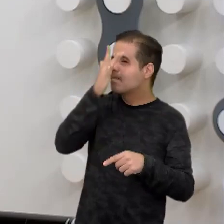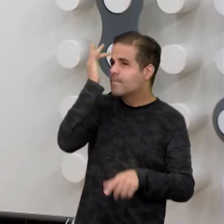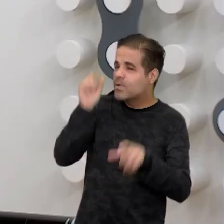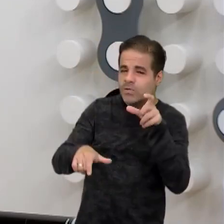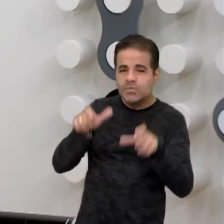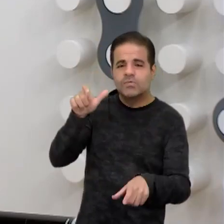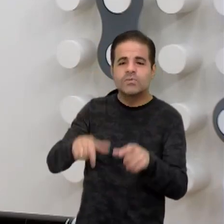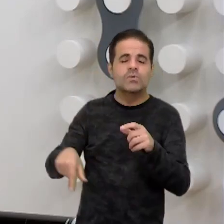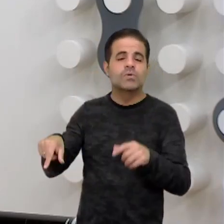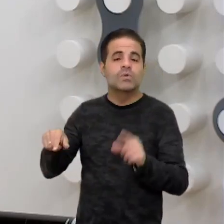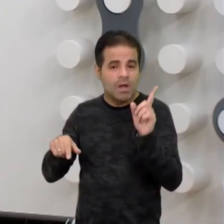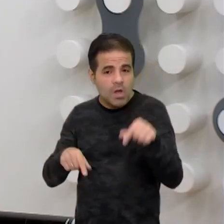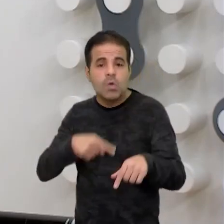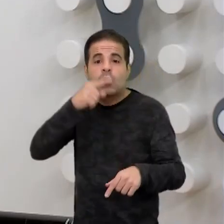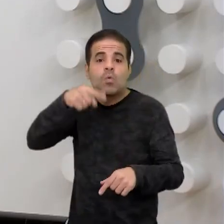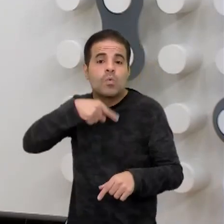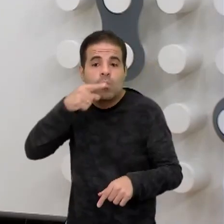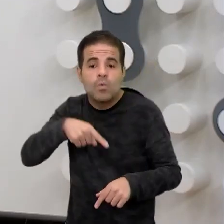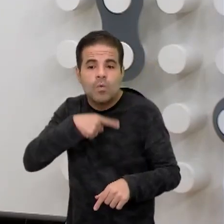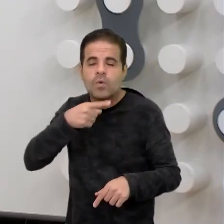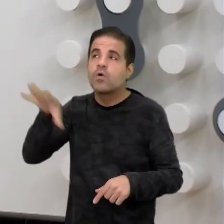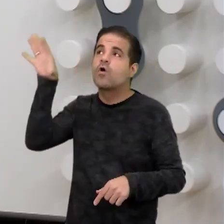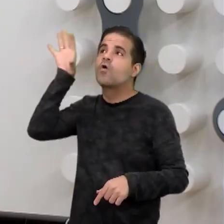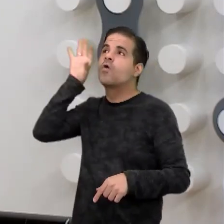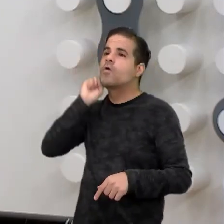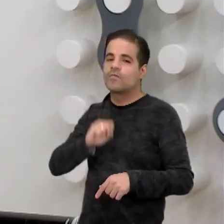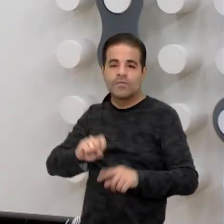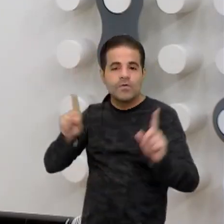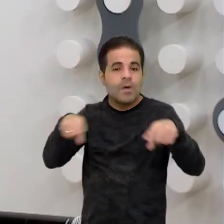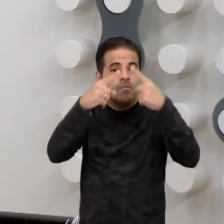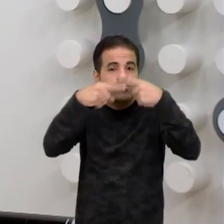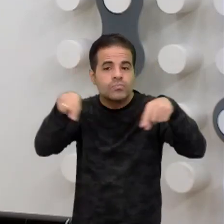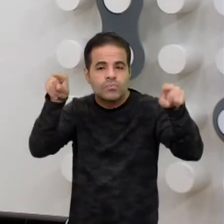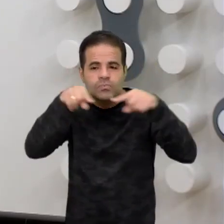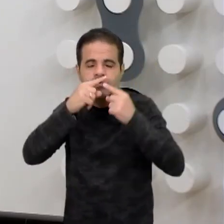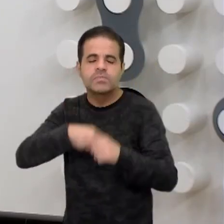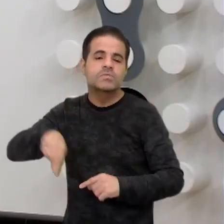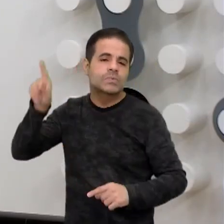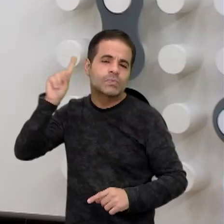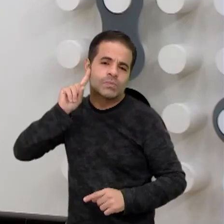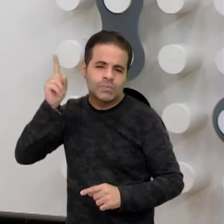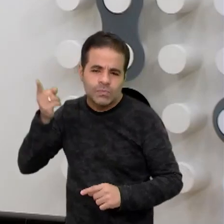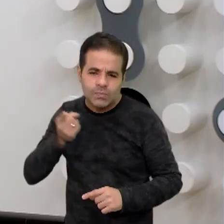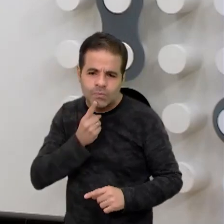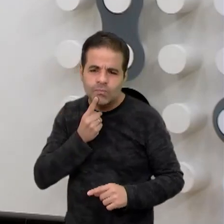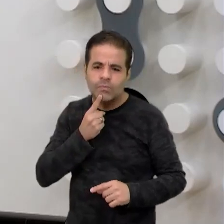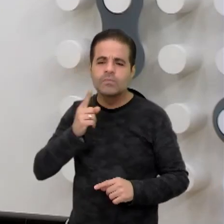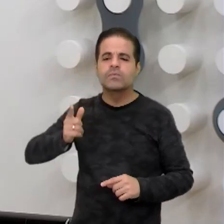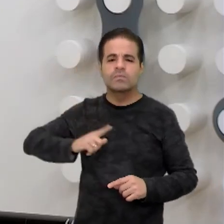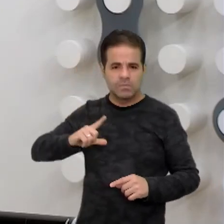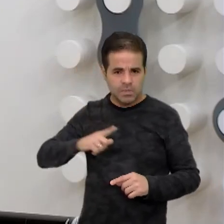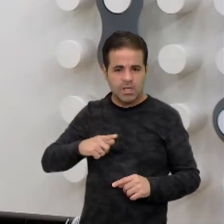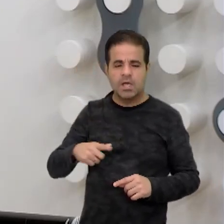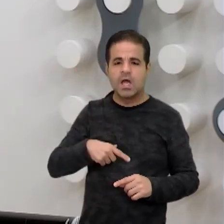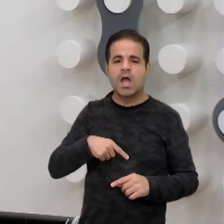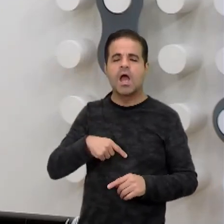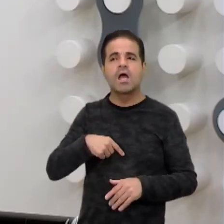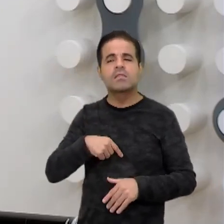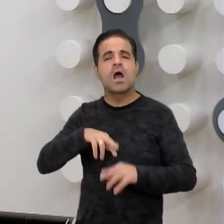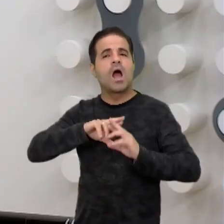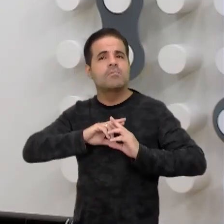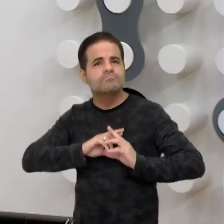que não conseguem, por exemplo, ouvir uma música, se existe alguma